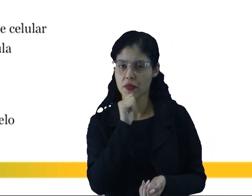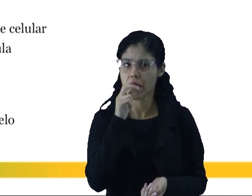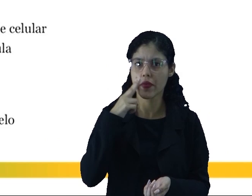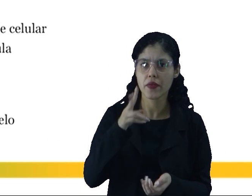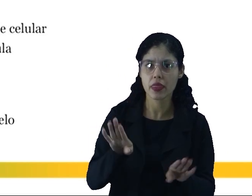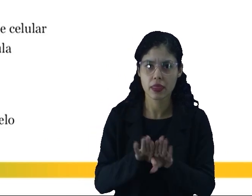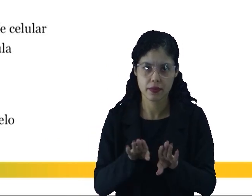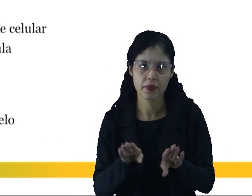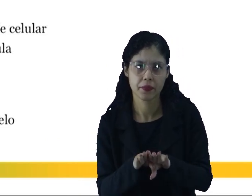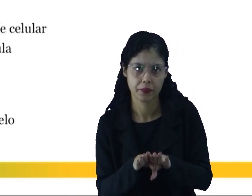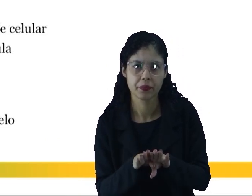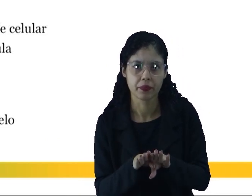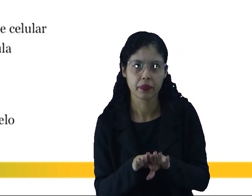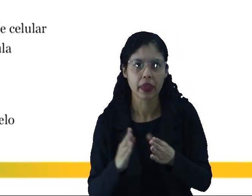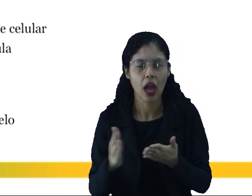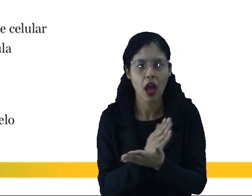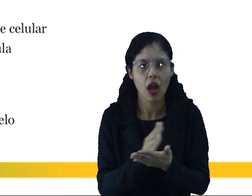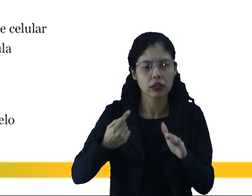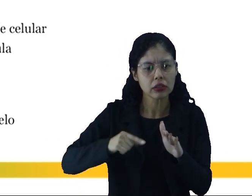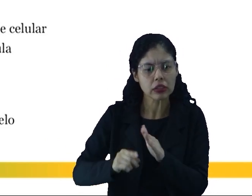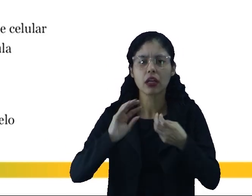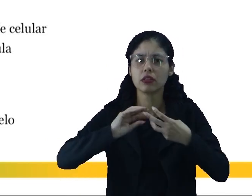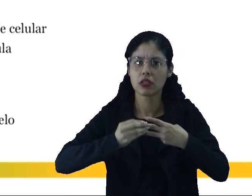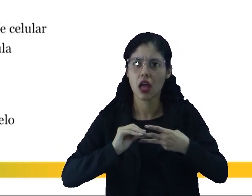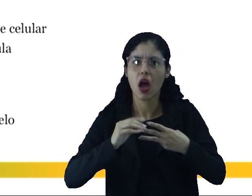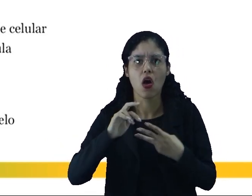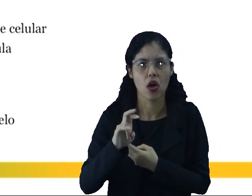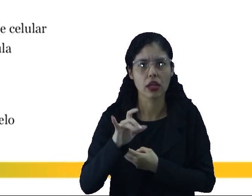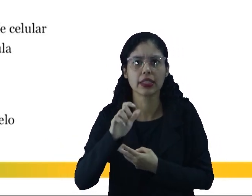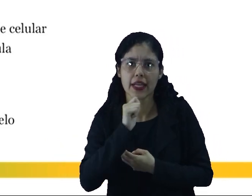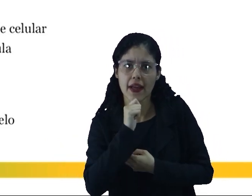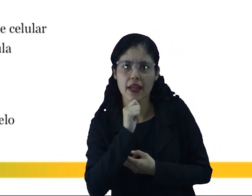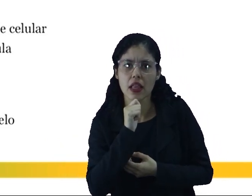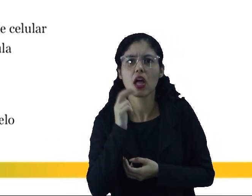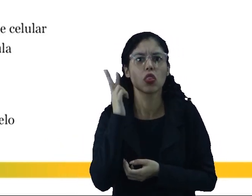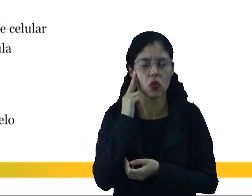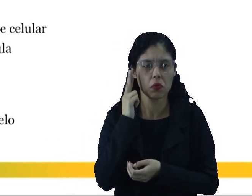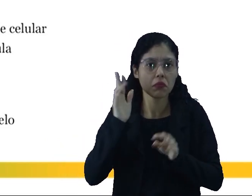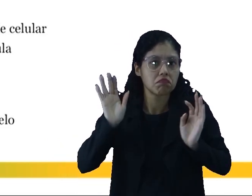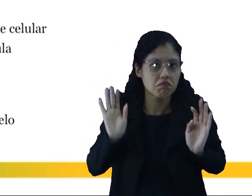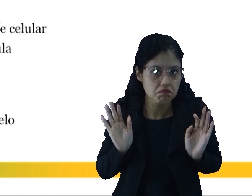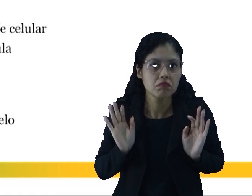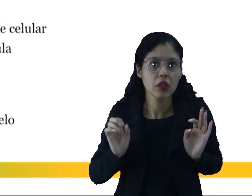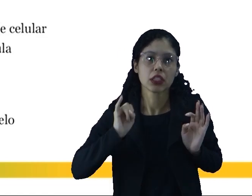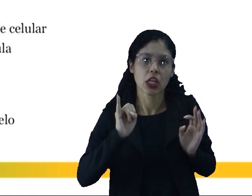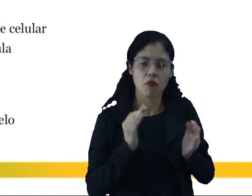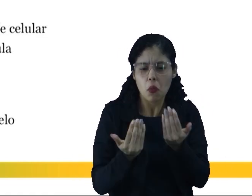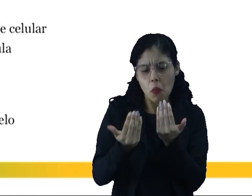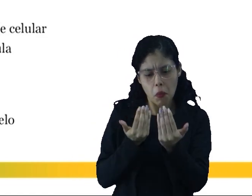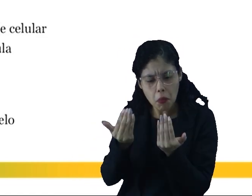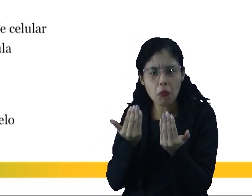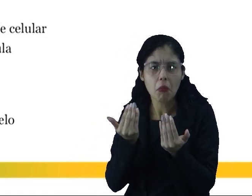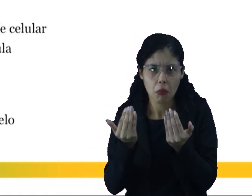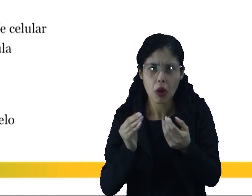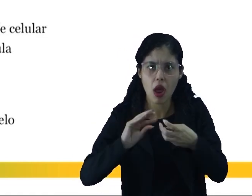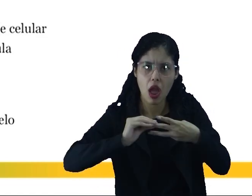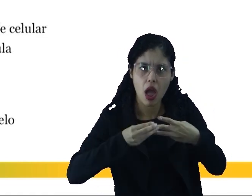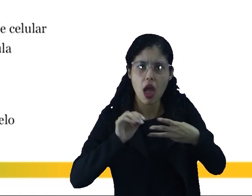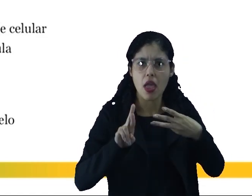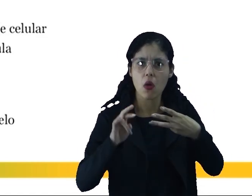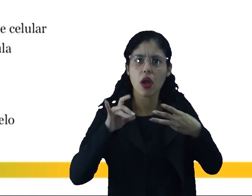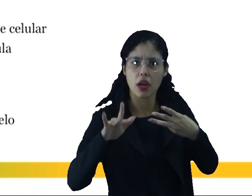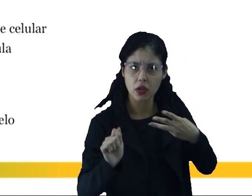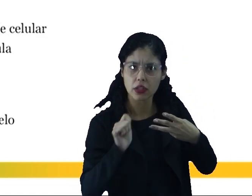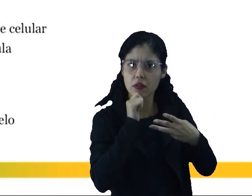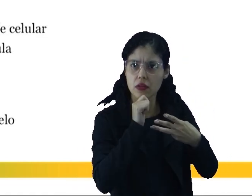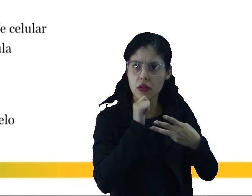também dentro da citologia que as organelas elas são comuns. Então se eu for comparar uma célula